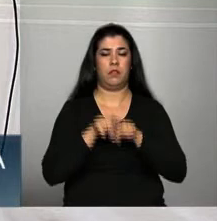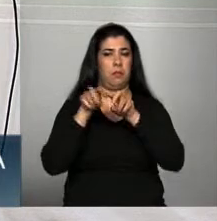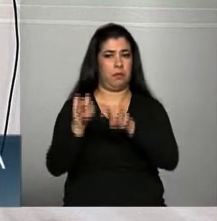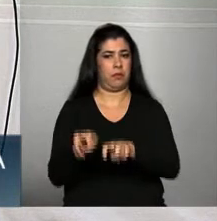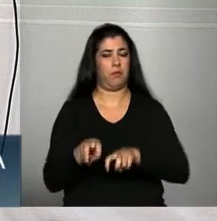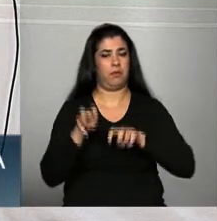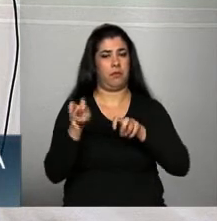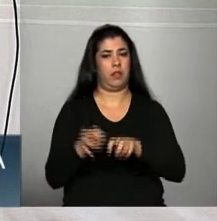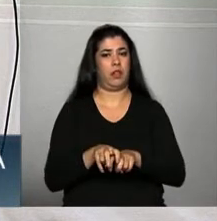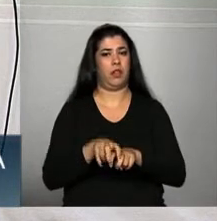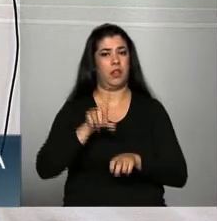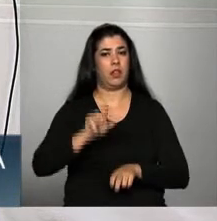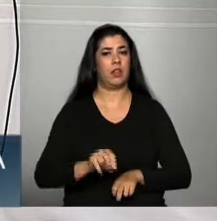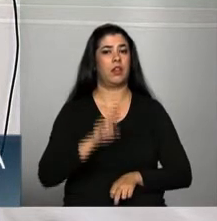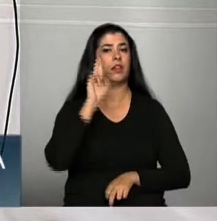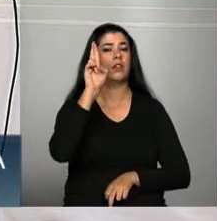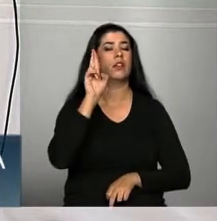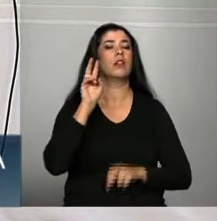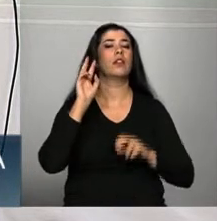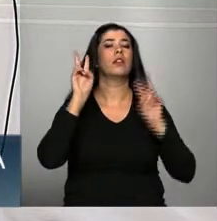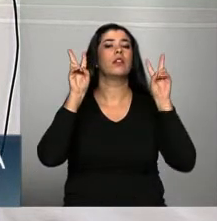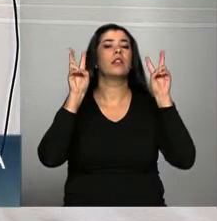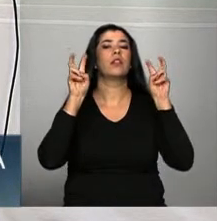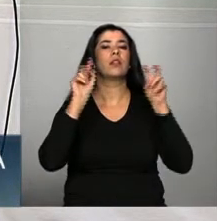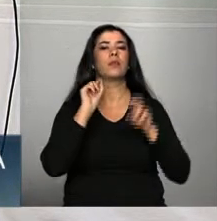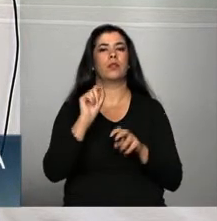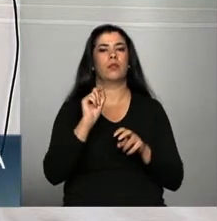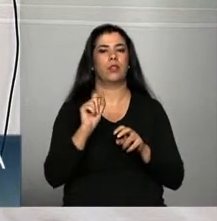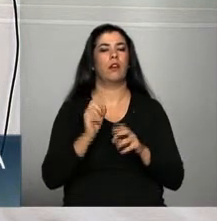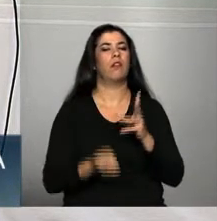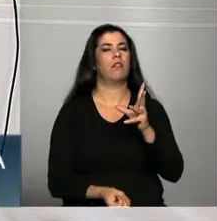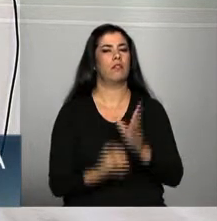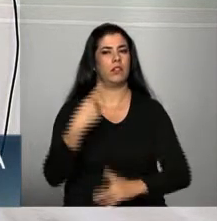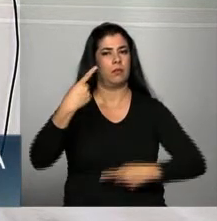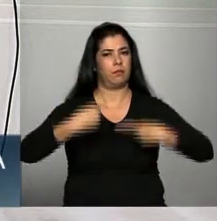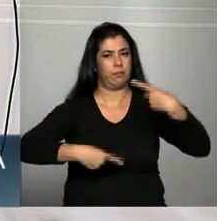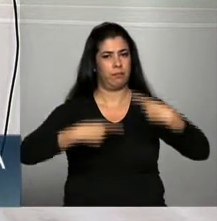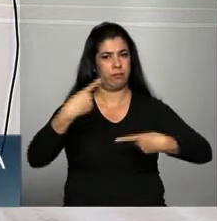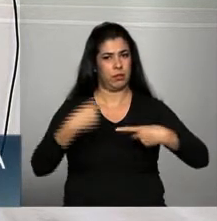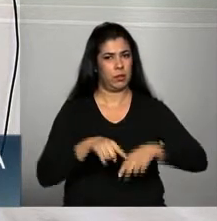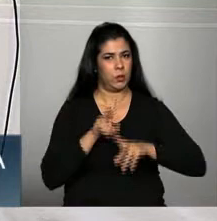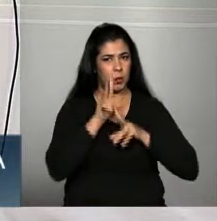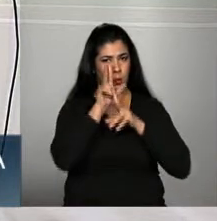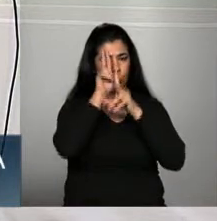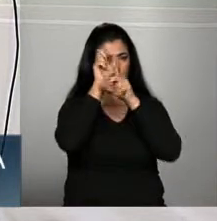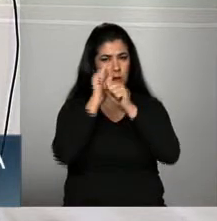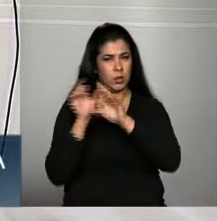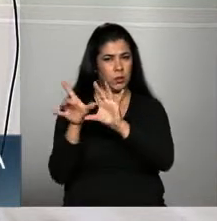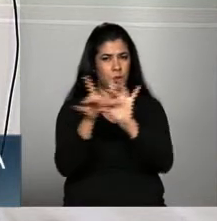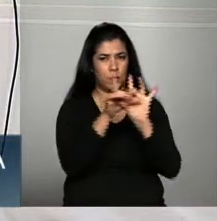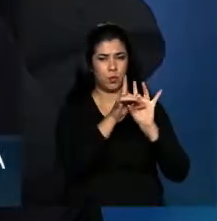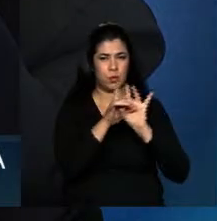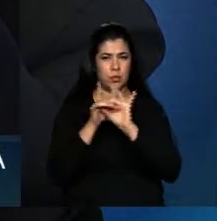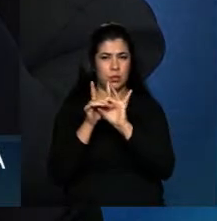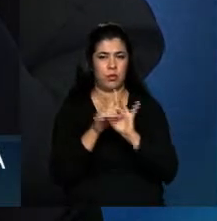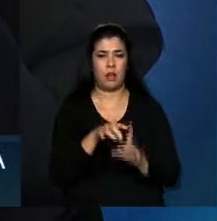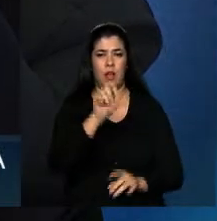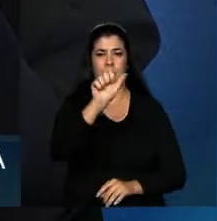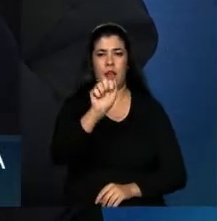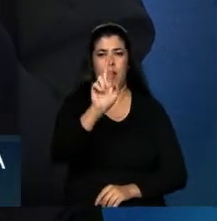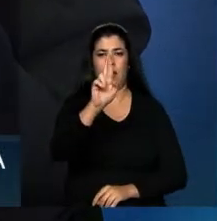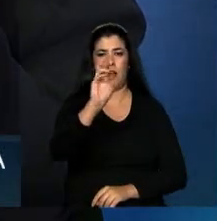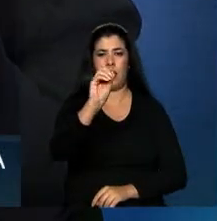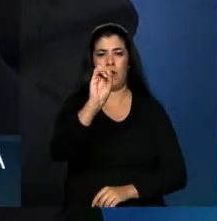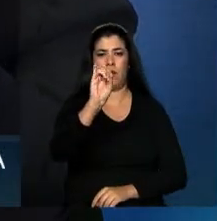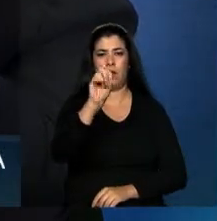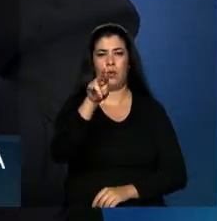tema de uma política de fortalecimento das agroindústrias familiares. E